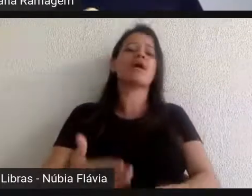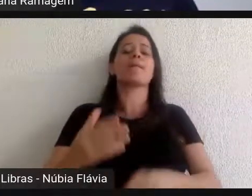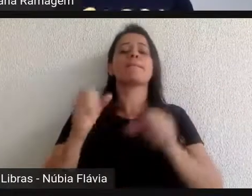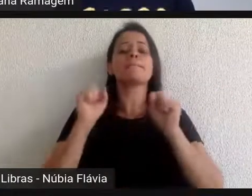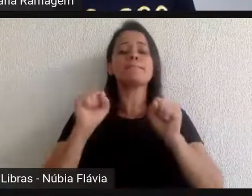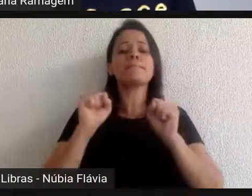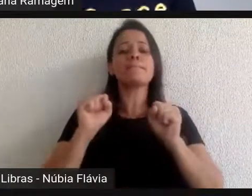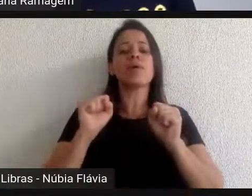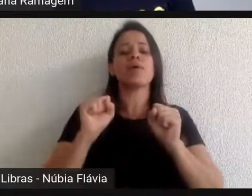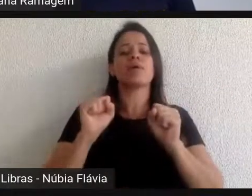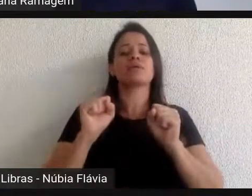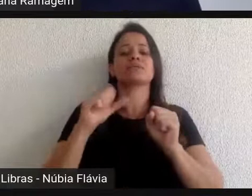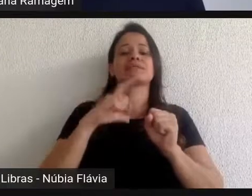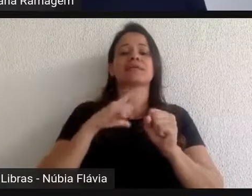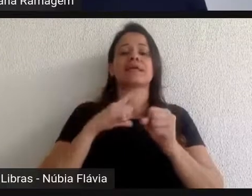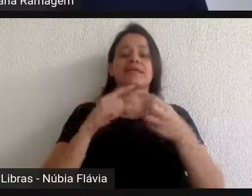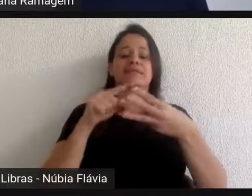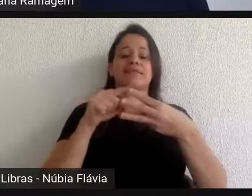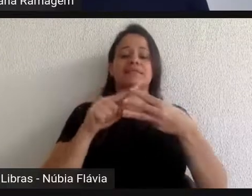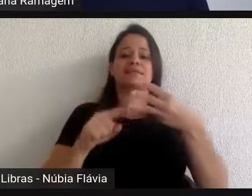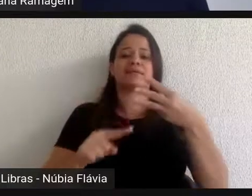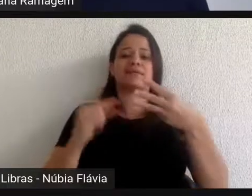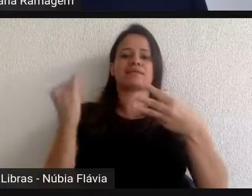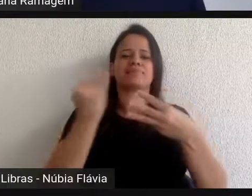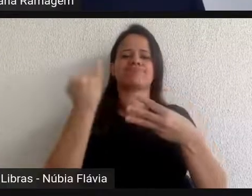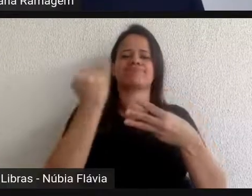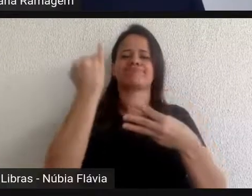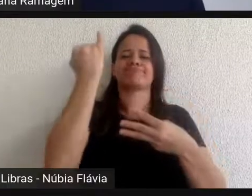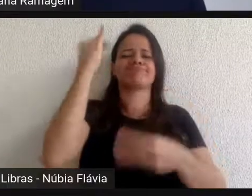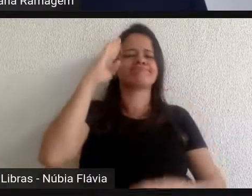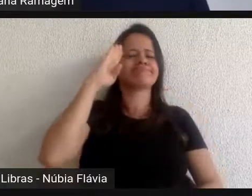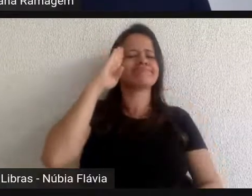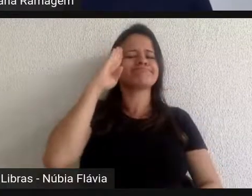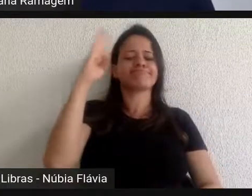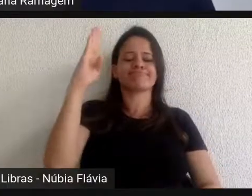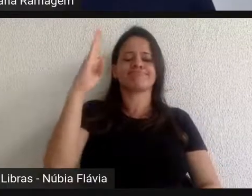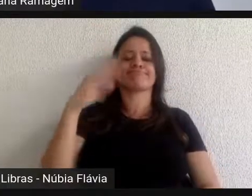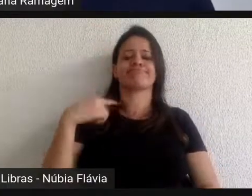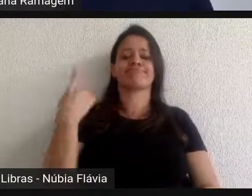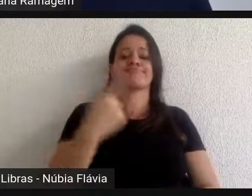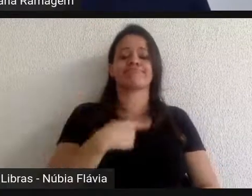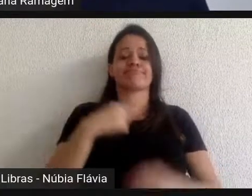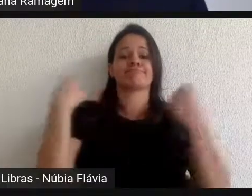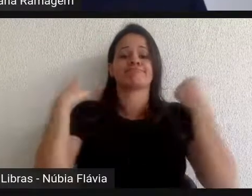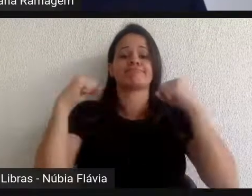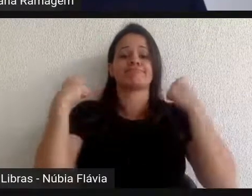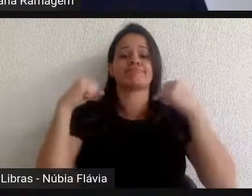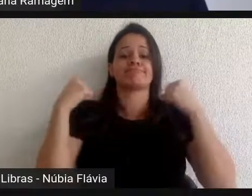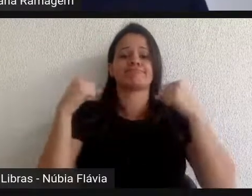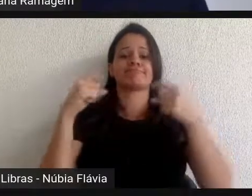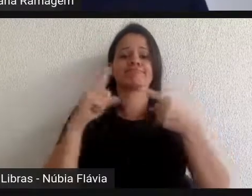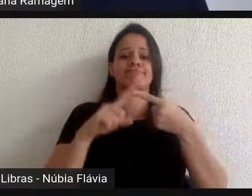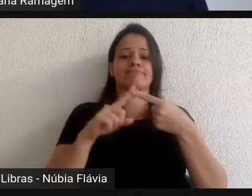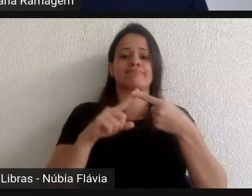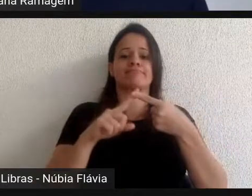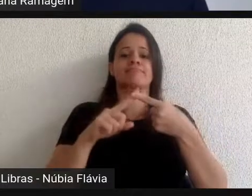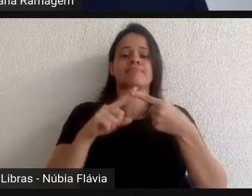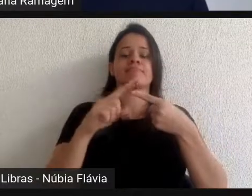aqui 3 palavras que são fundamentais para que a atividade física